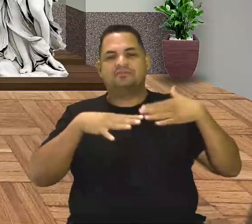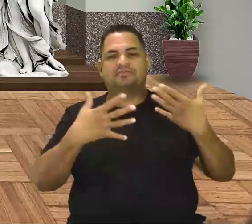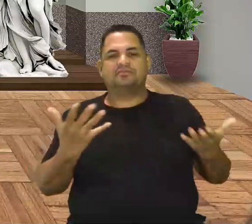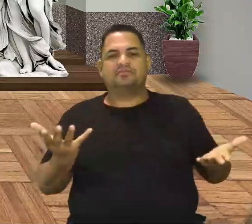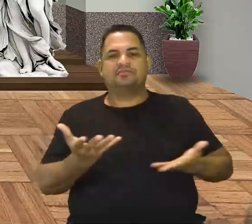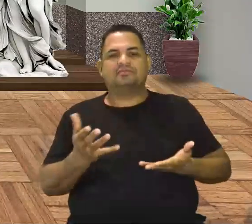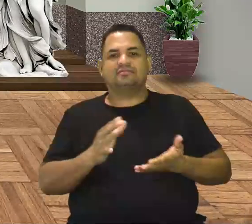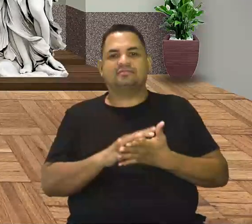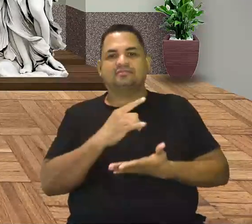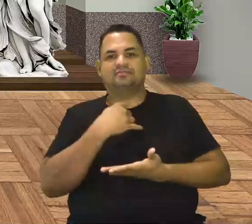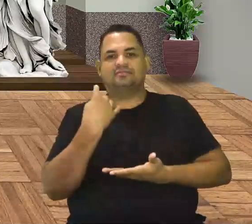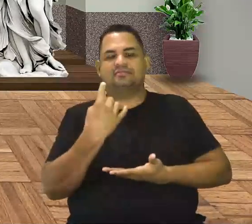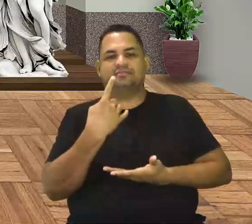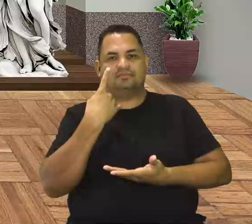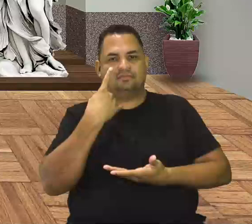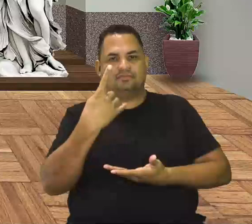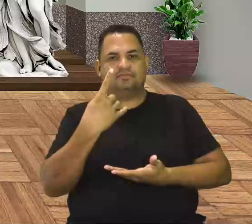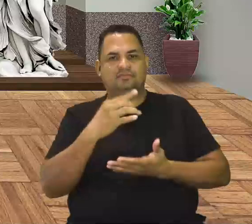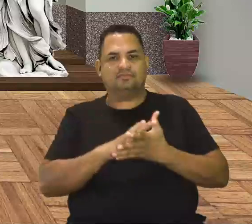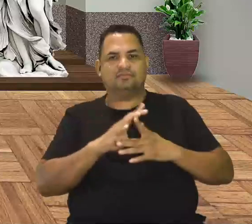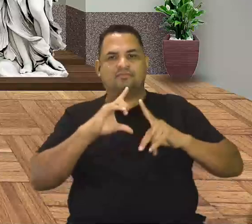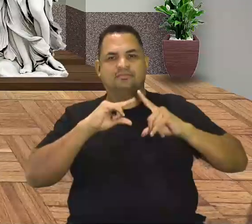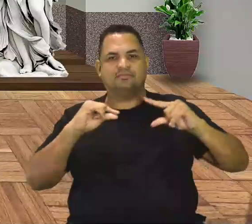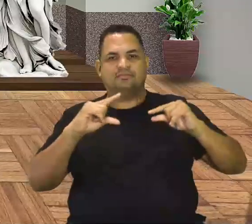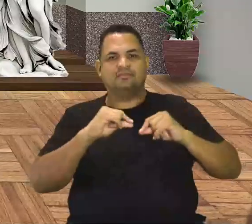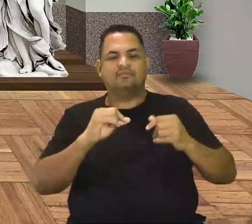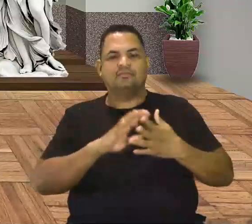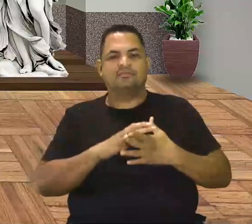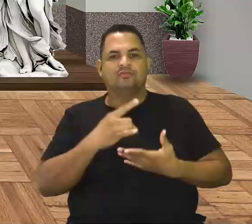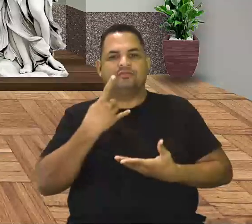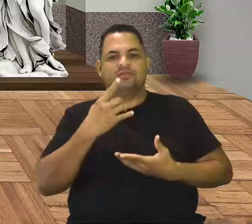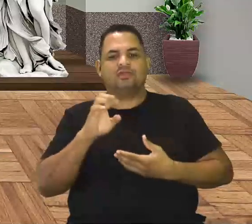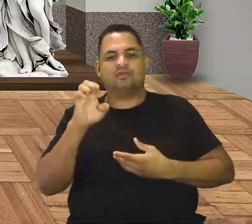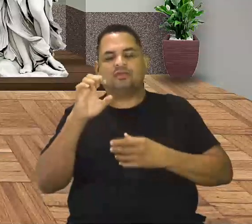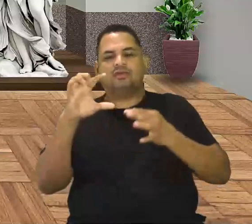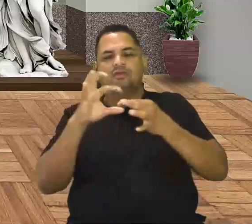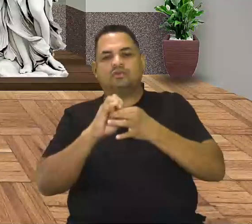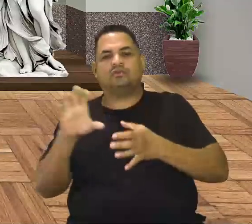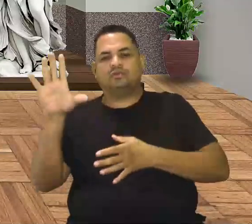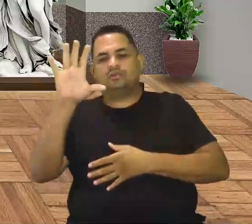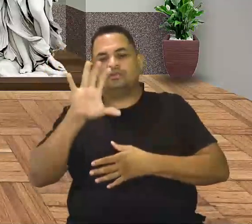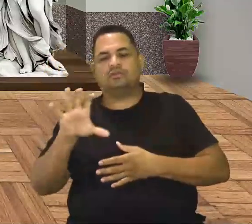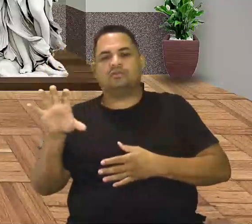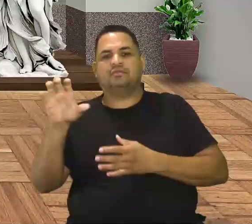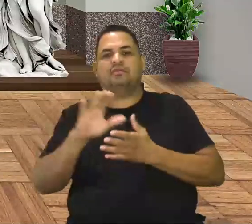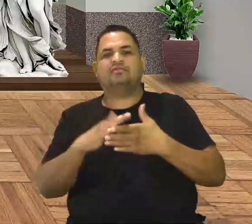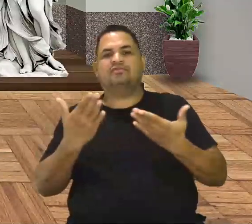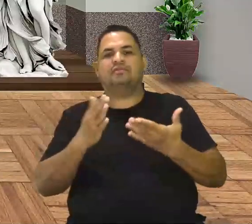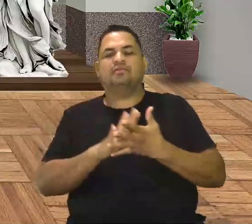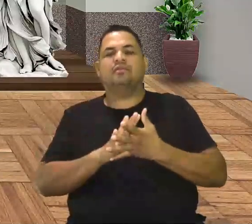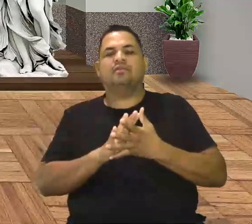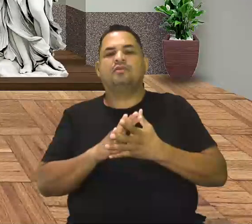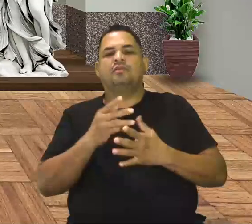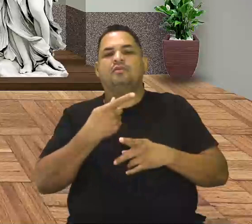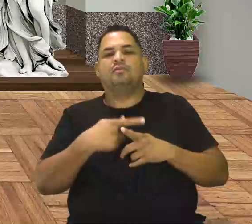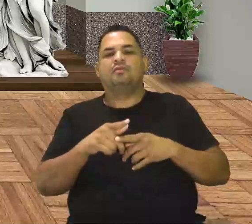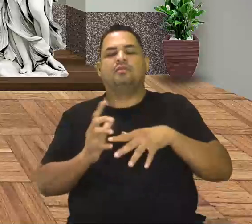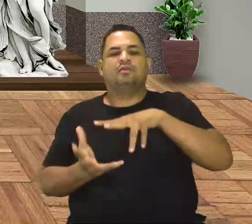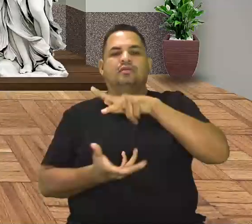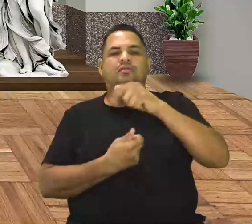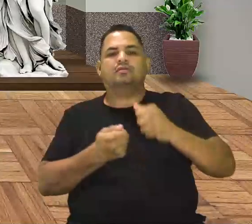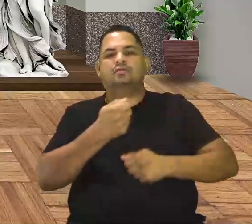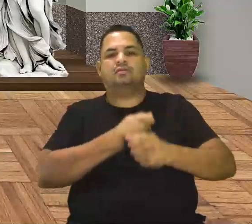hoje. Nós estamos vendo aí o Japão, vimos a União Europeia, vimos o problema da globalização também. Na tela